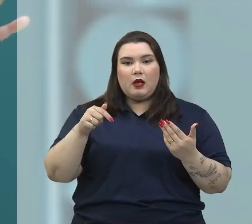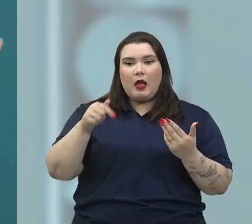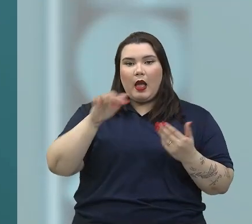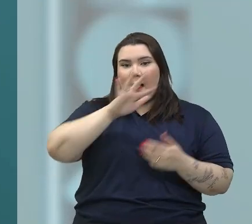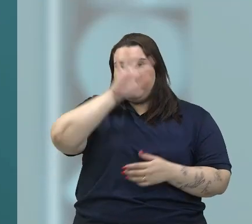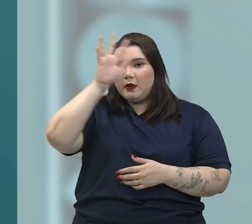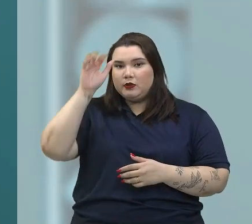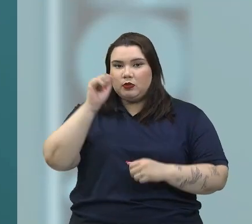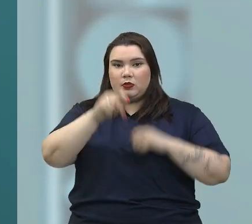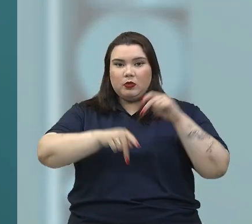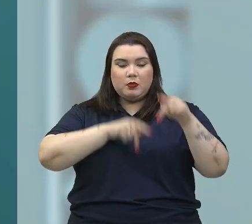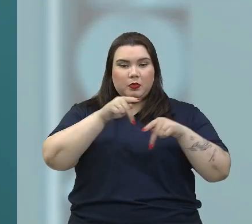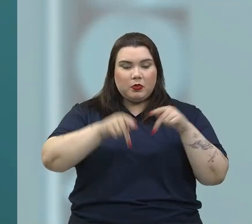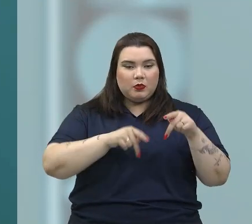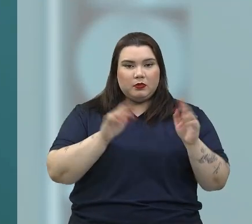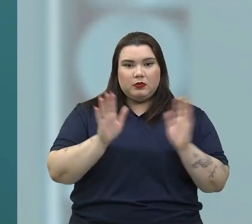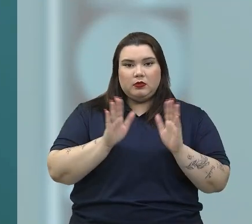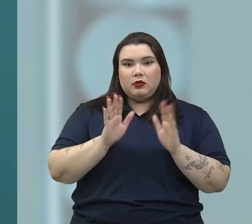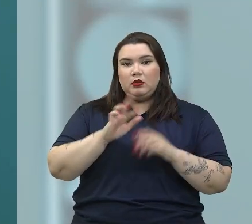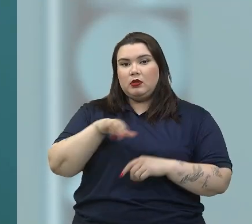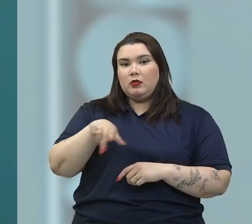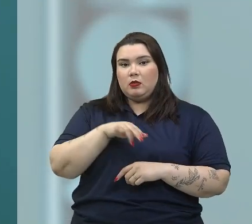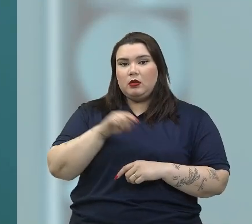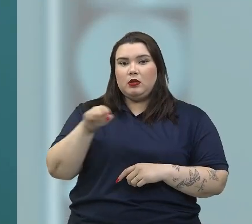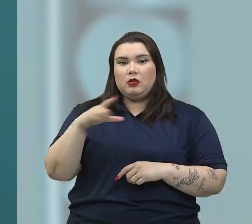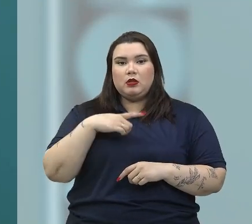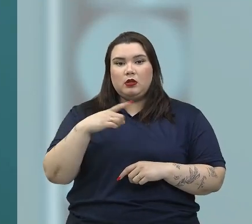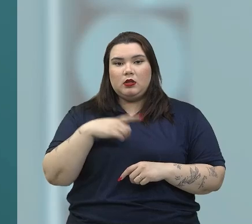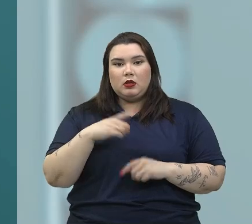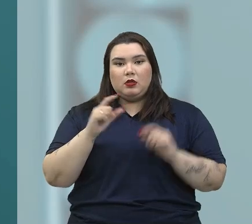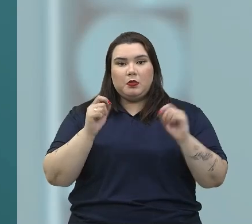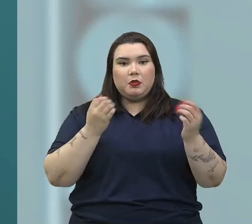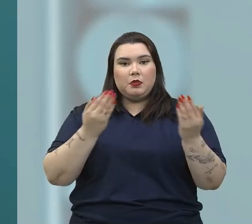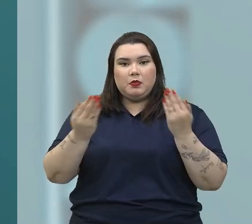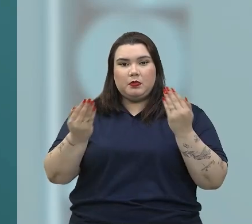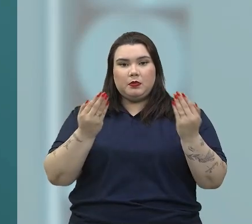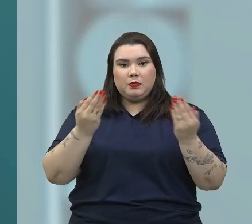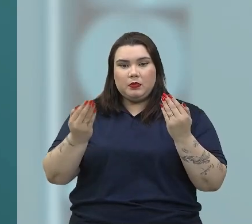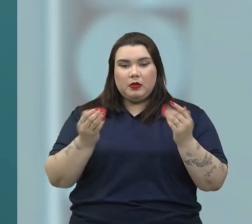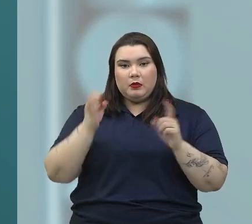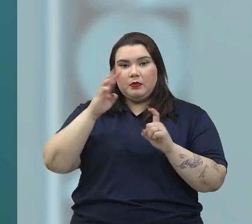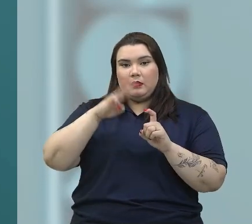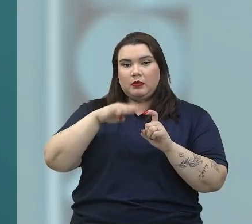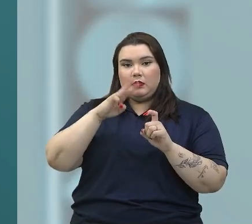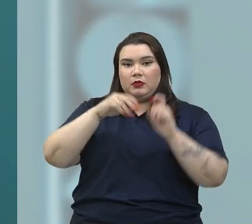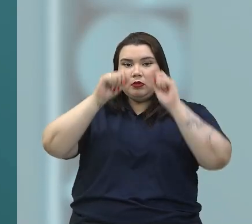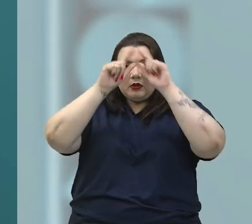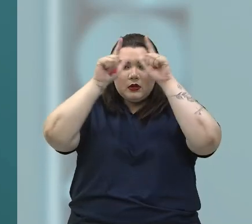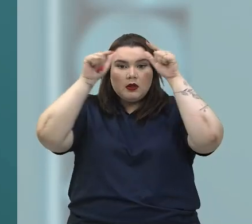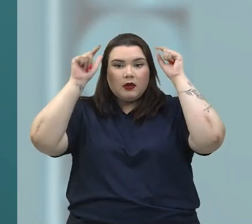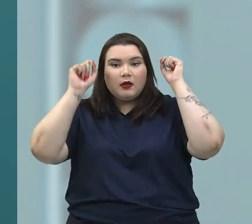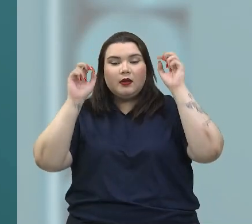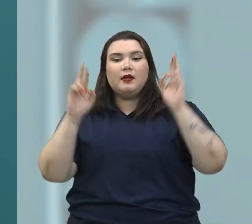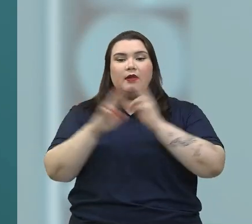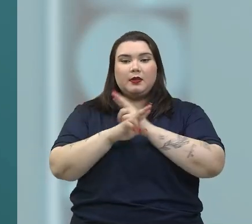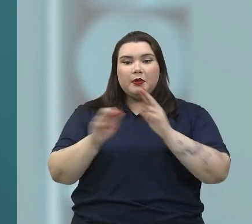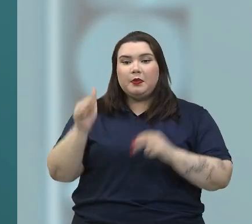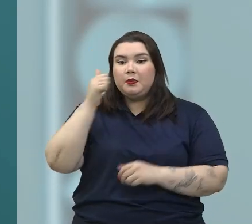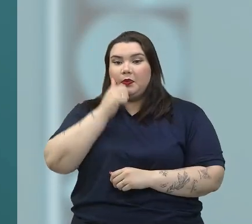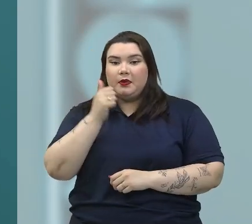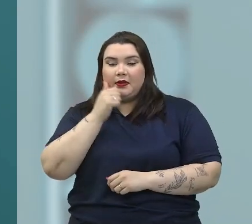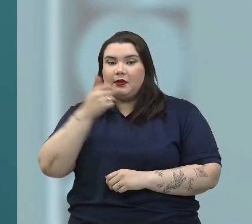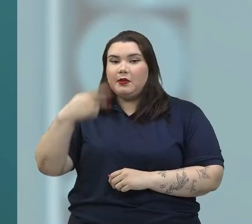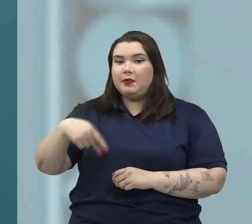Amazonas, é o povo do Amazonas, não especificamente. Aí nós temos uma comparação com a mitologia grega em relação às mulheres